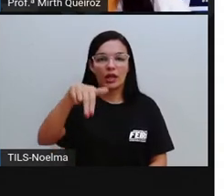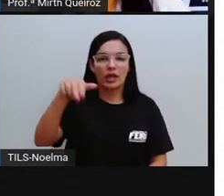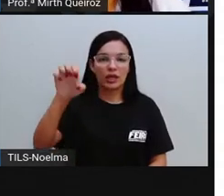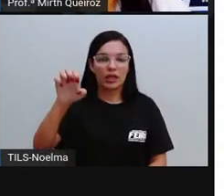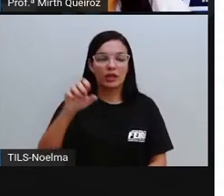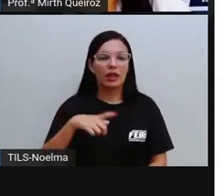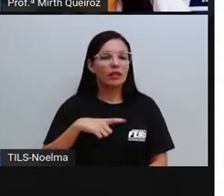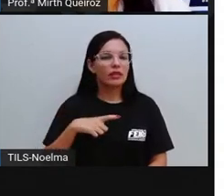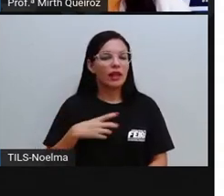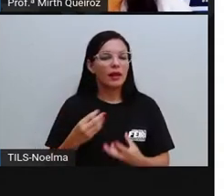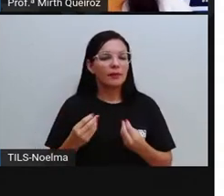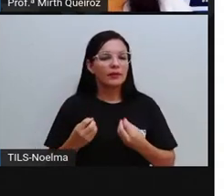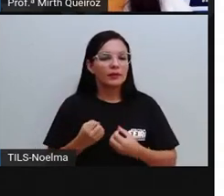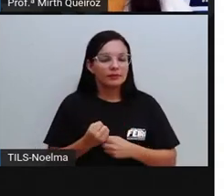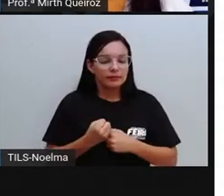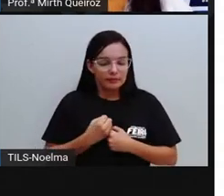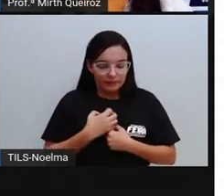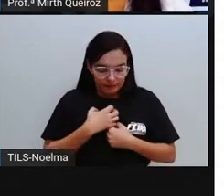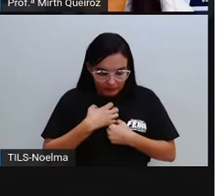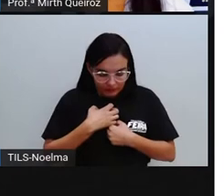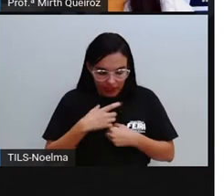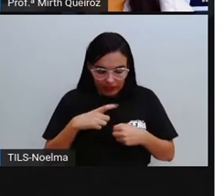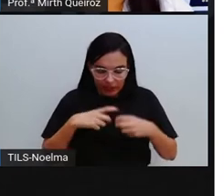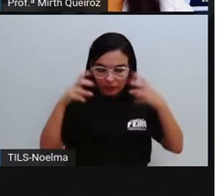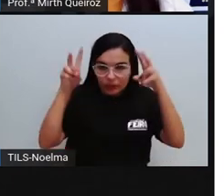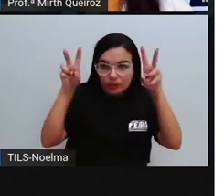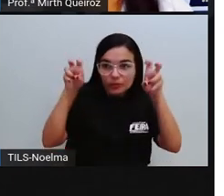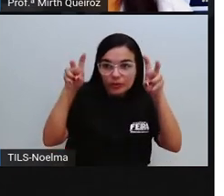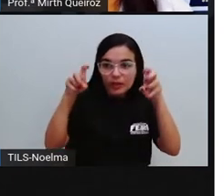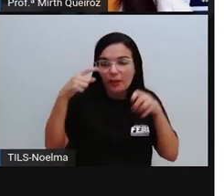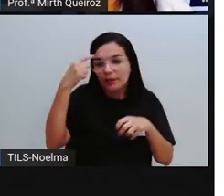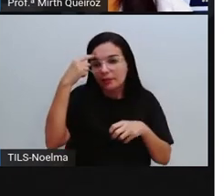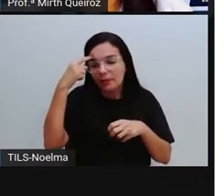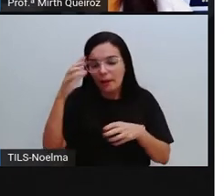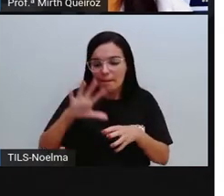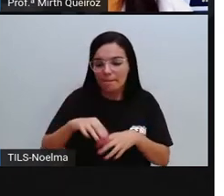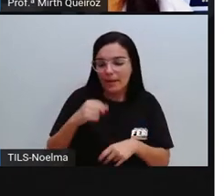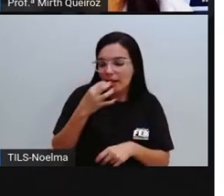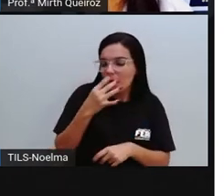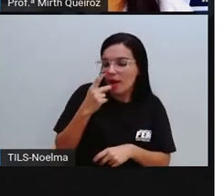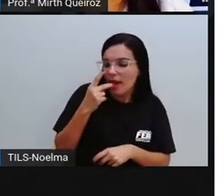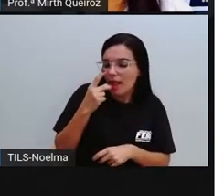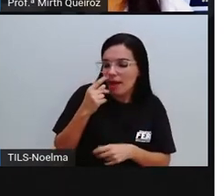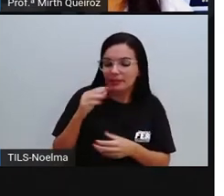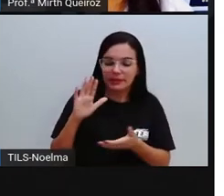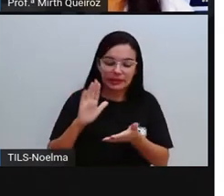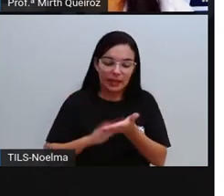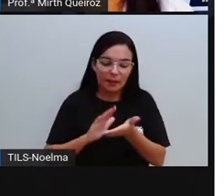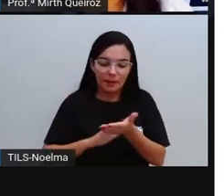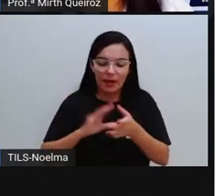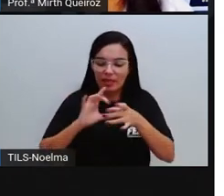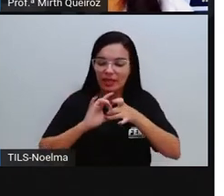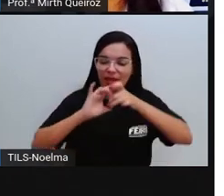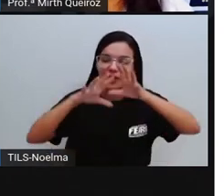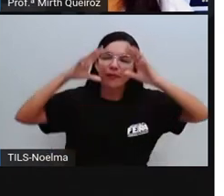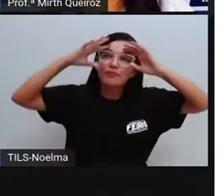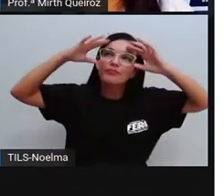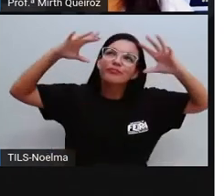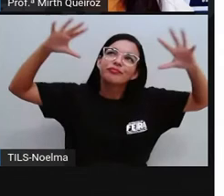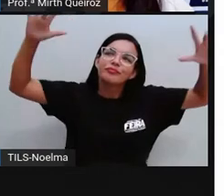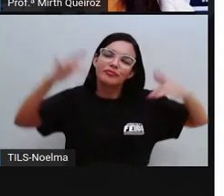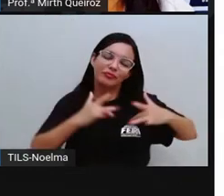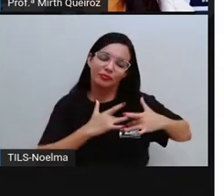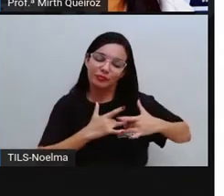preciso inspiração, ter o seu tema na mente, pegar um lápis na mão e deixar que a poesia transborde seu